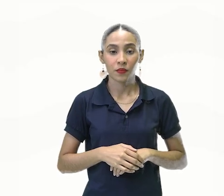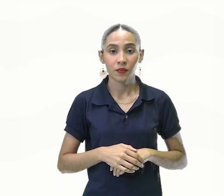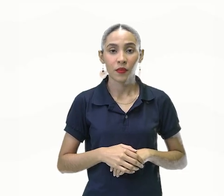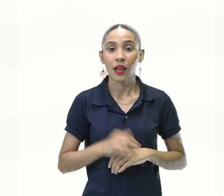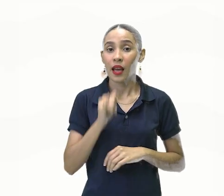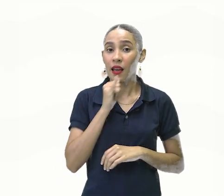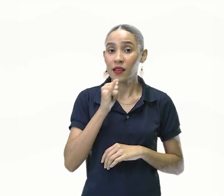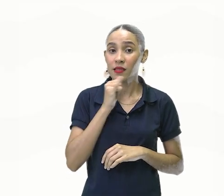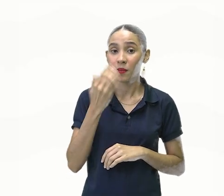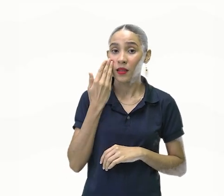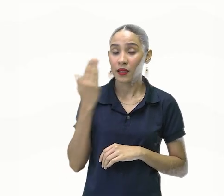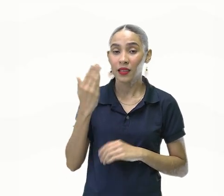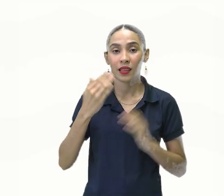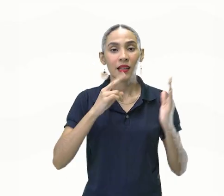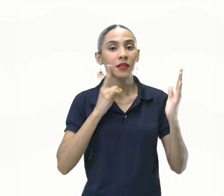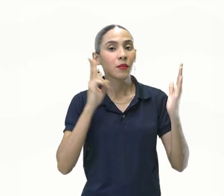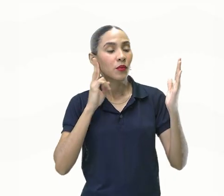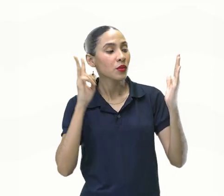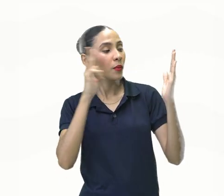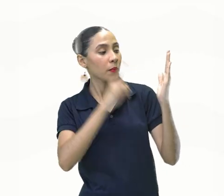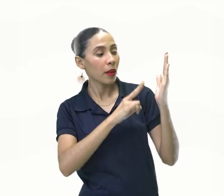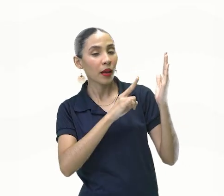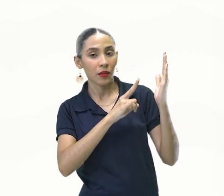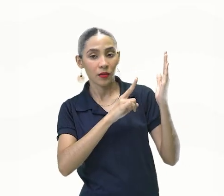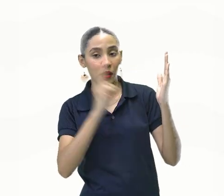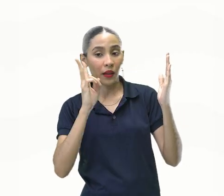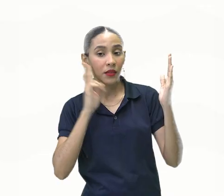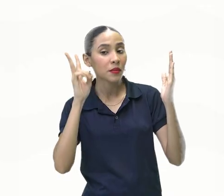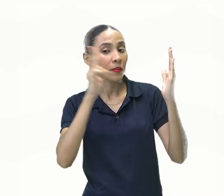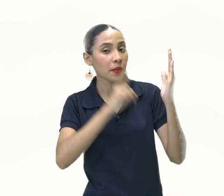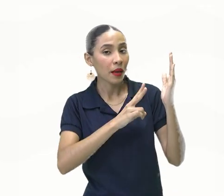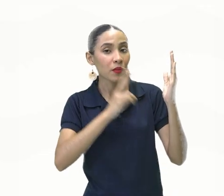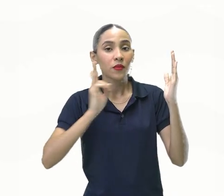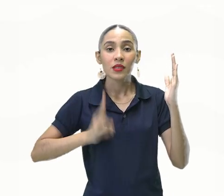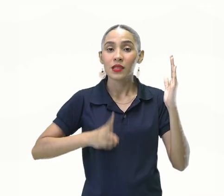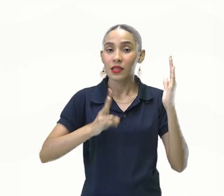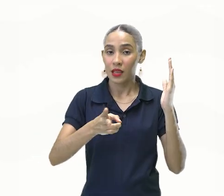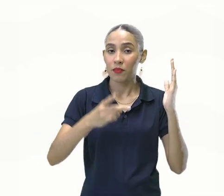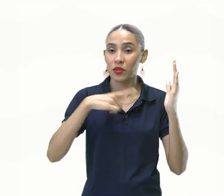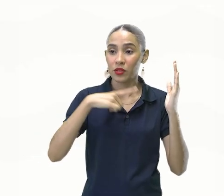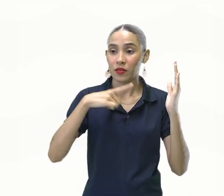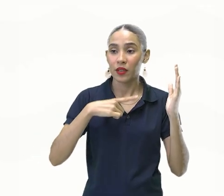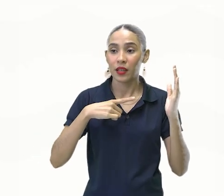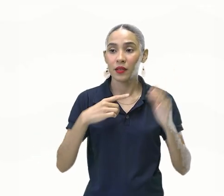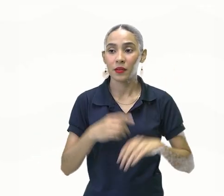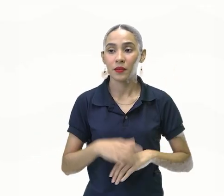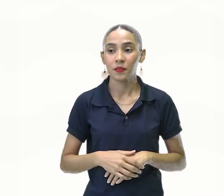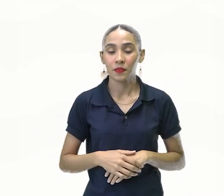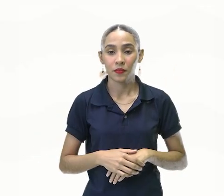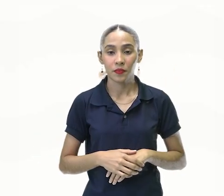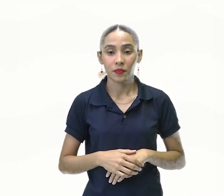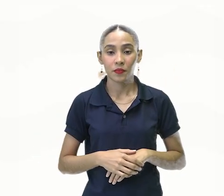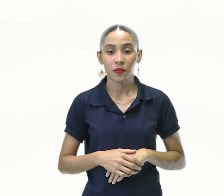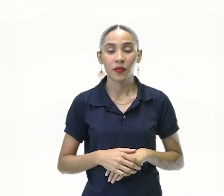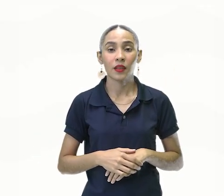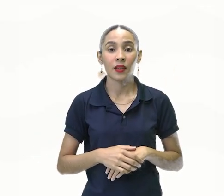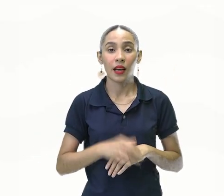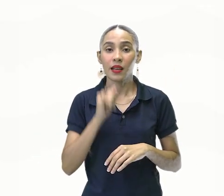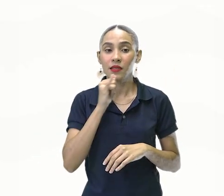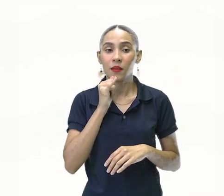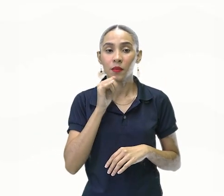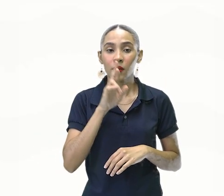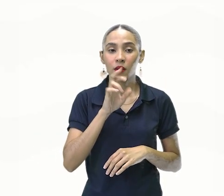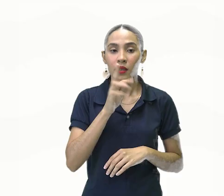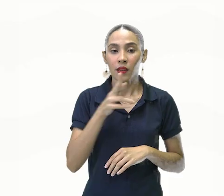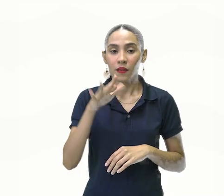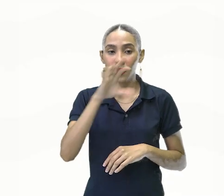sobre esse caso aí dos espelhos, você observa aí que sempre que eu estiver falando sobre